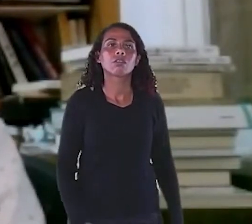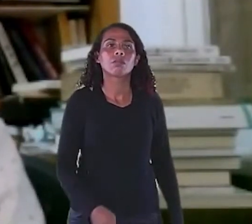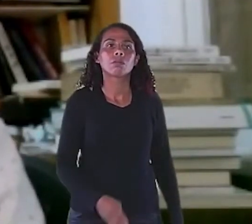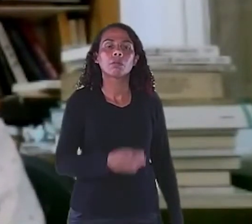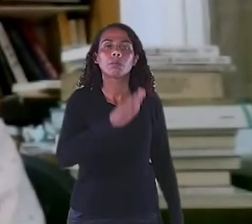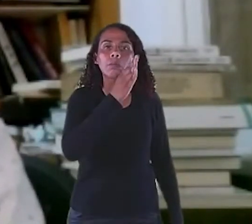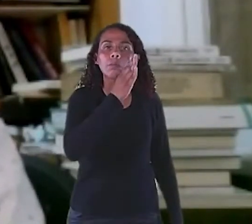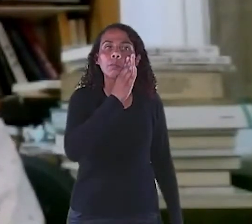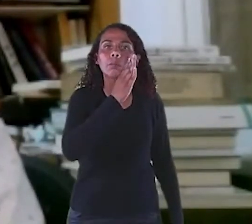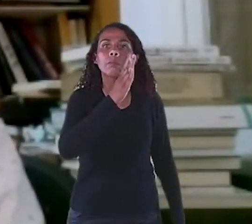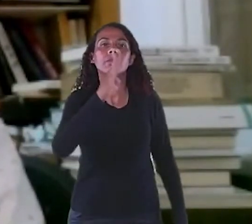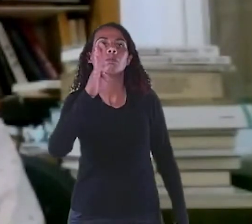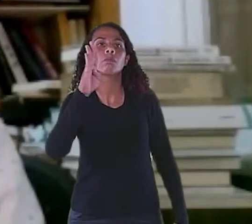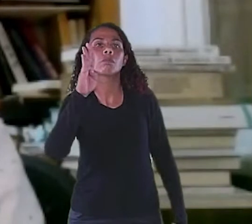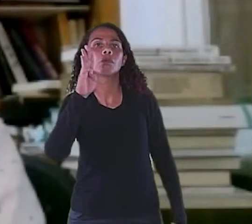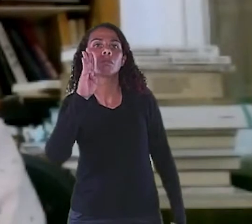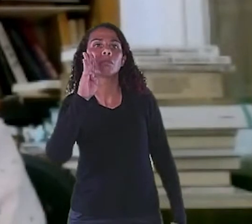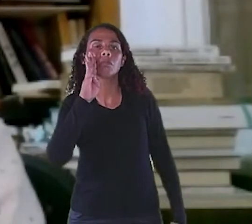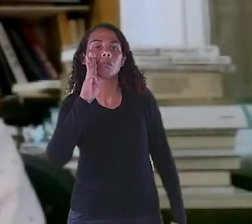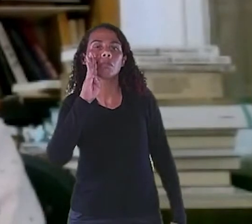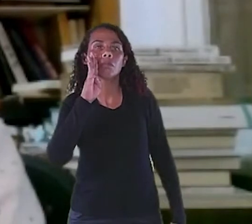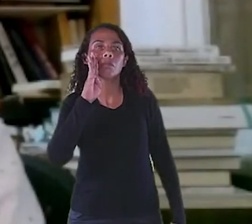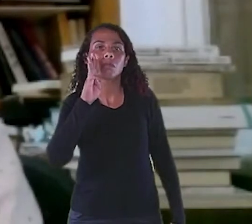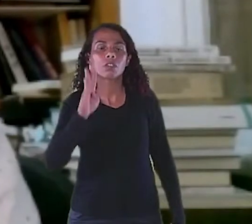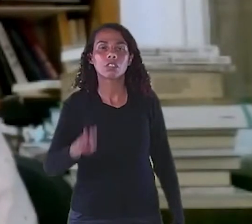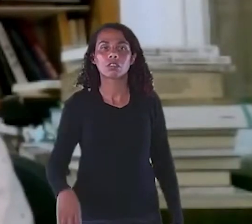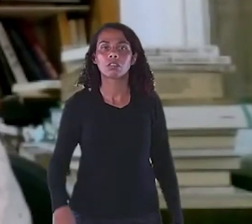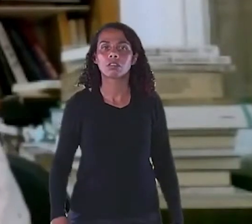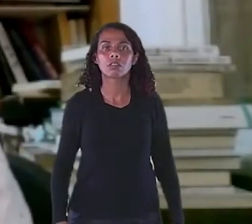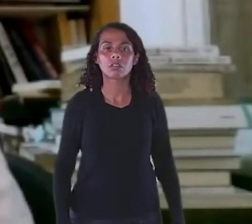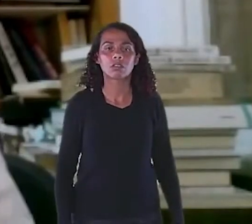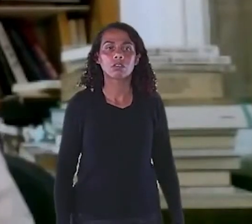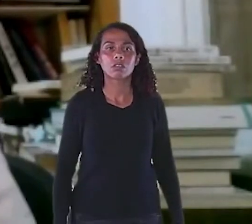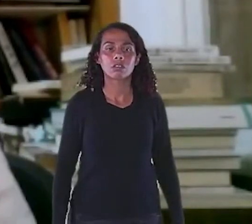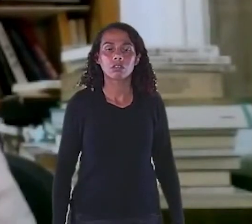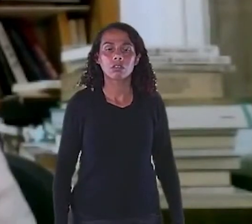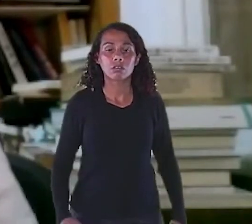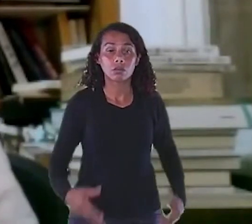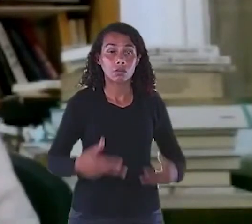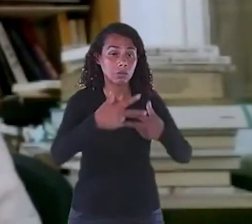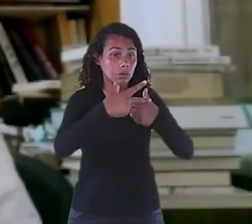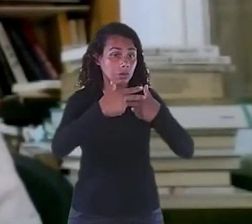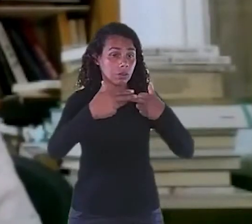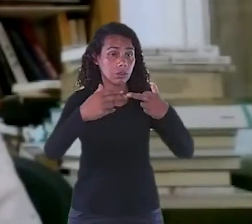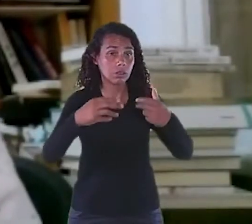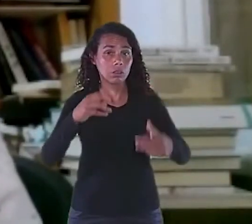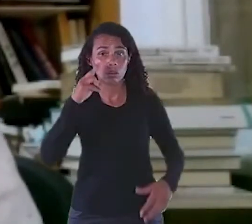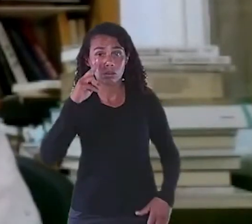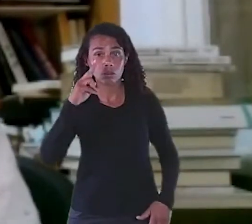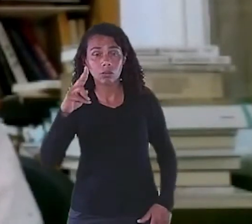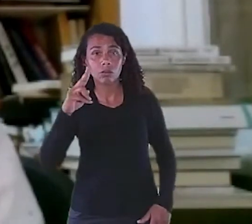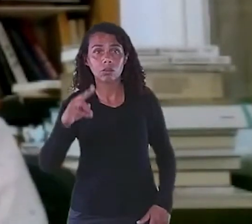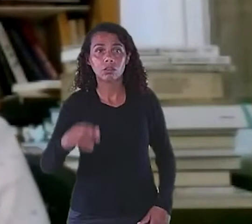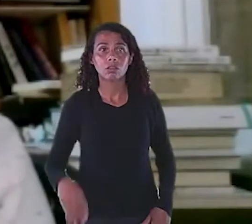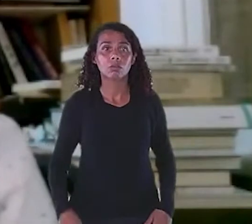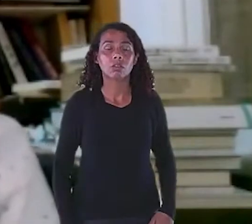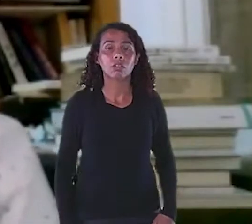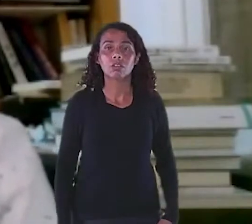para mim, isso significa alguma coisa. Aquele negócio que o iglú, aquela coisa fechada, você